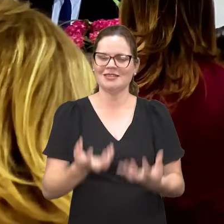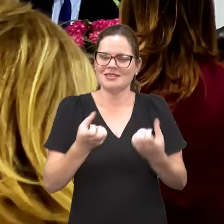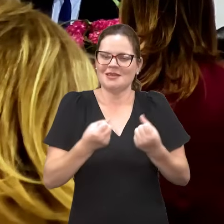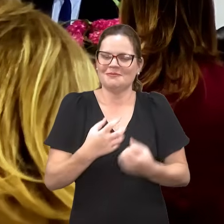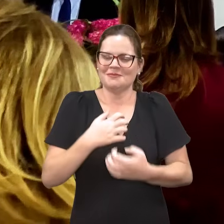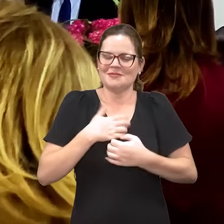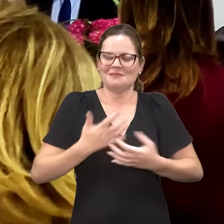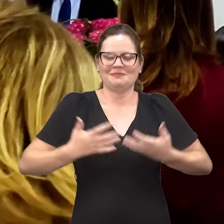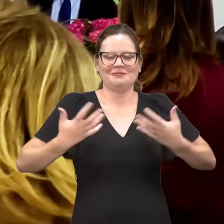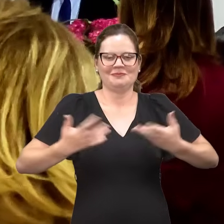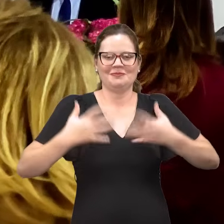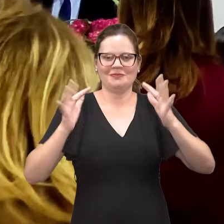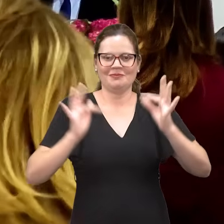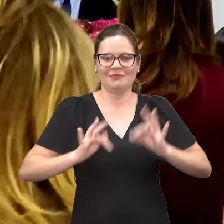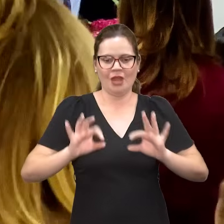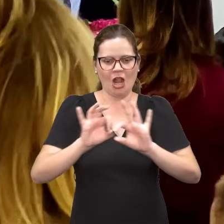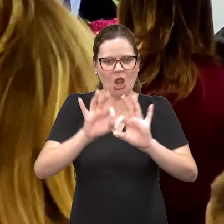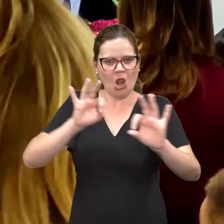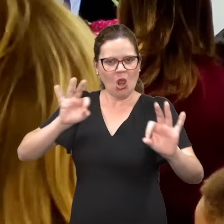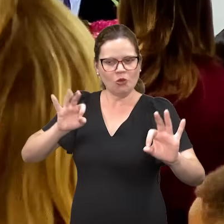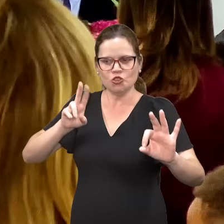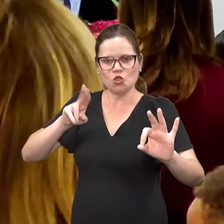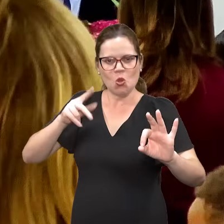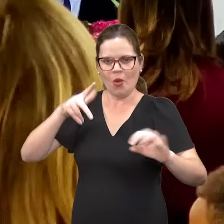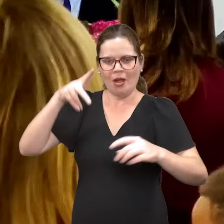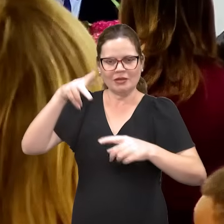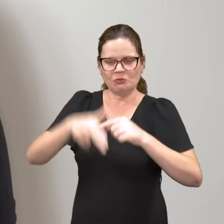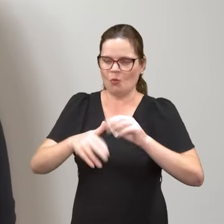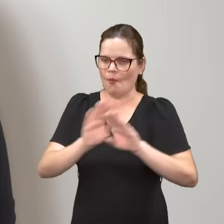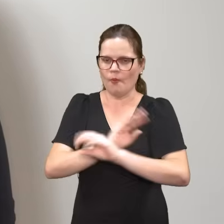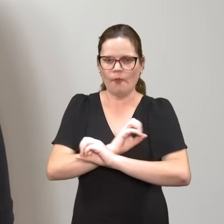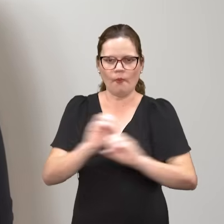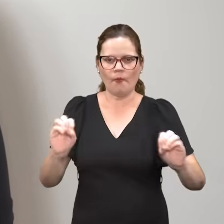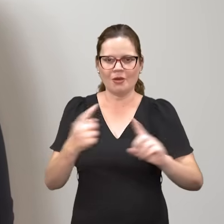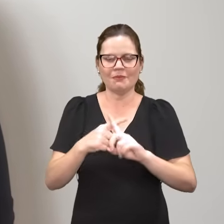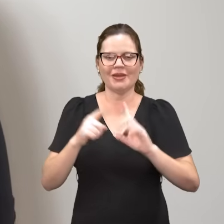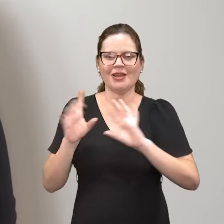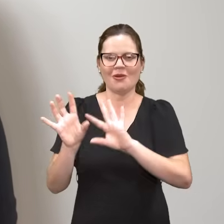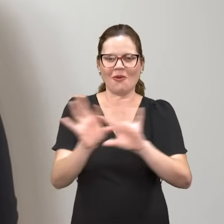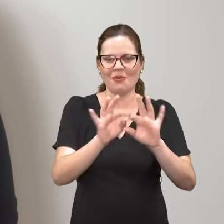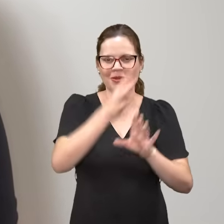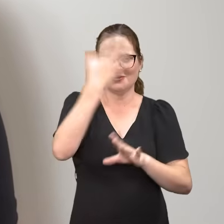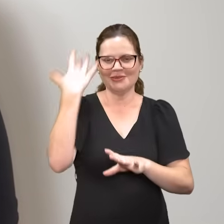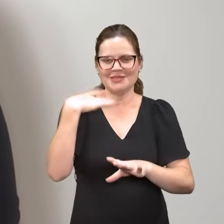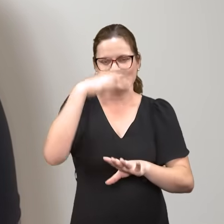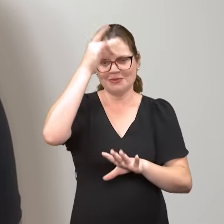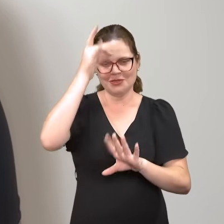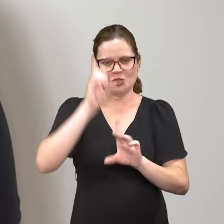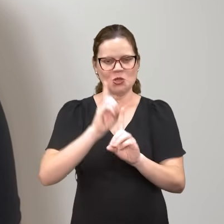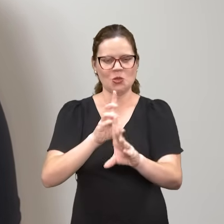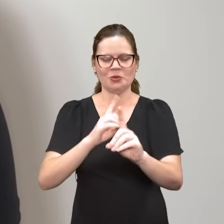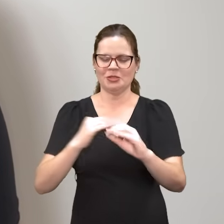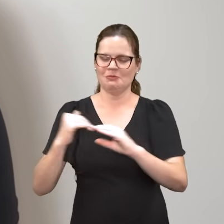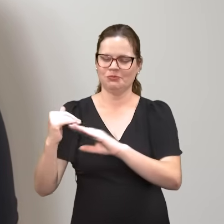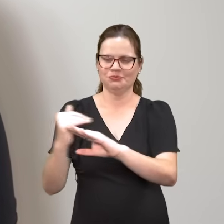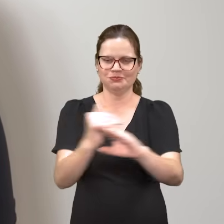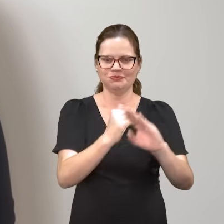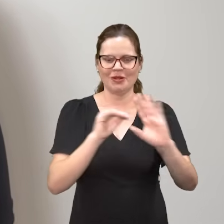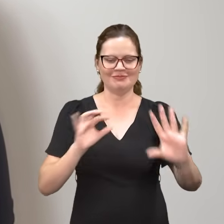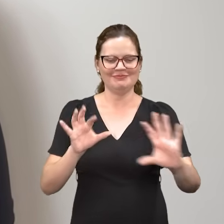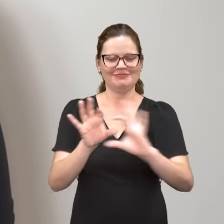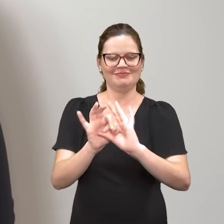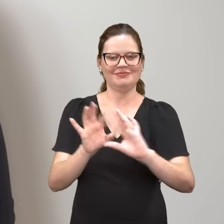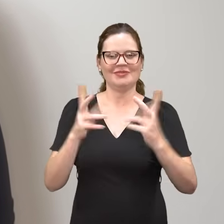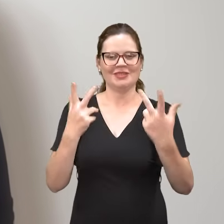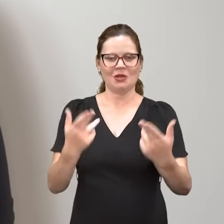A distância física nunca foi uma barreira, mas a comunhão do Espírito Santo e a unidade da doutrina sempre foram um elo que nos